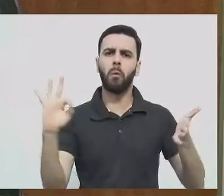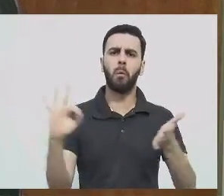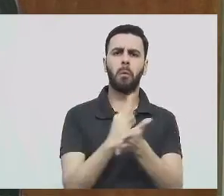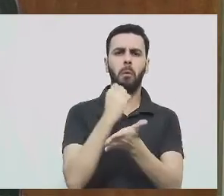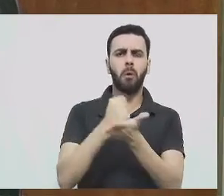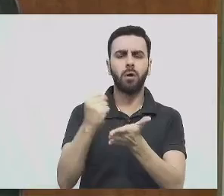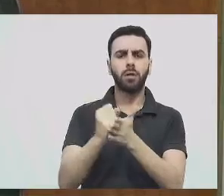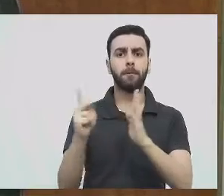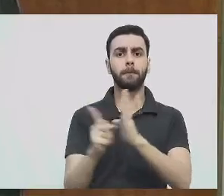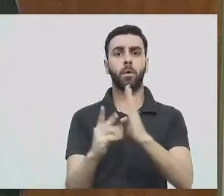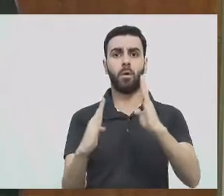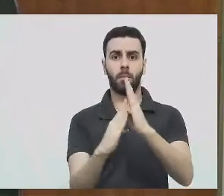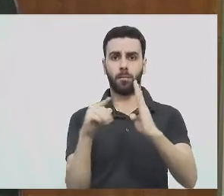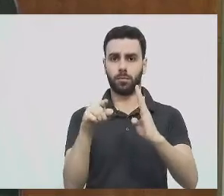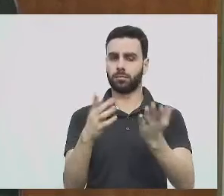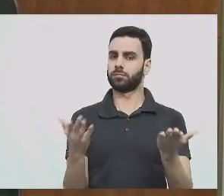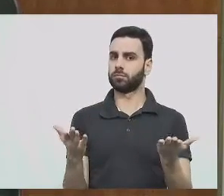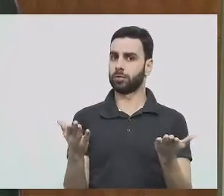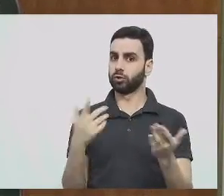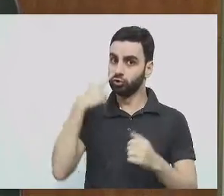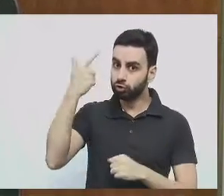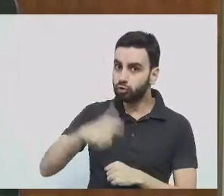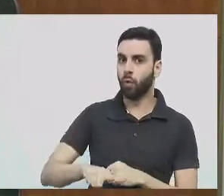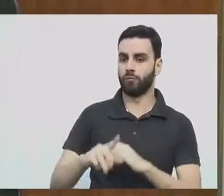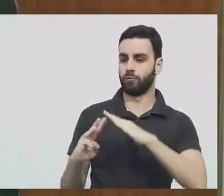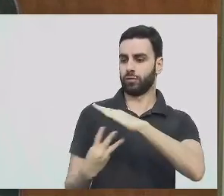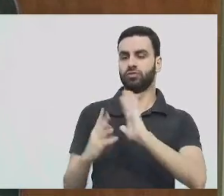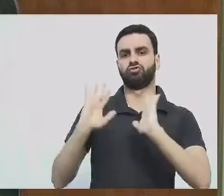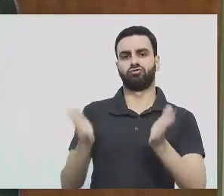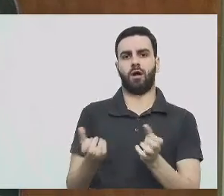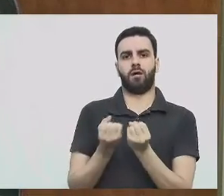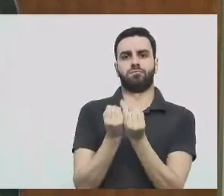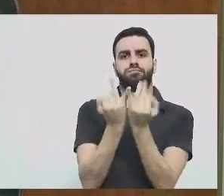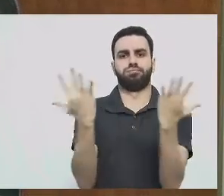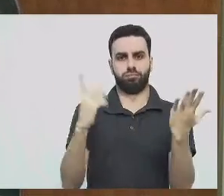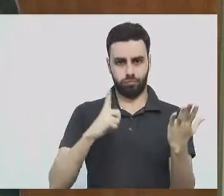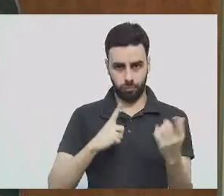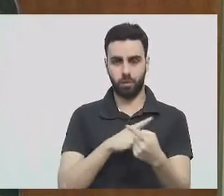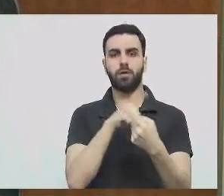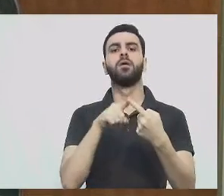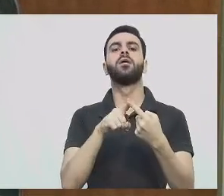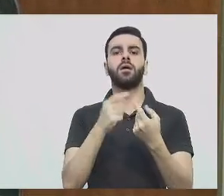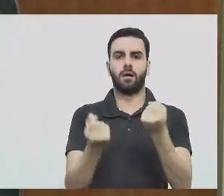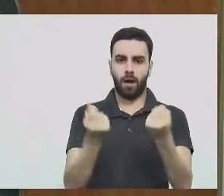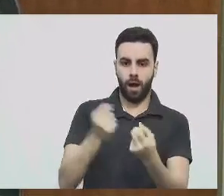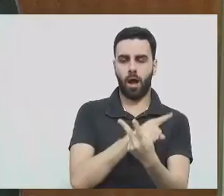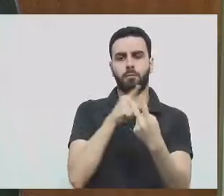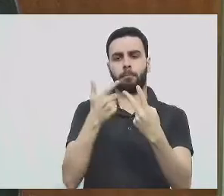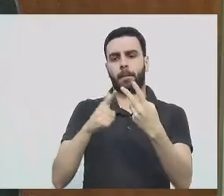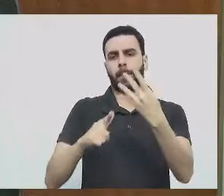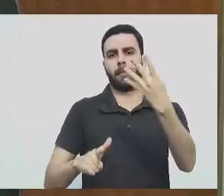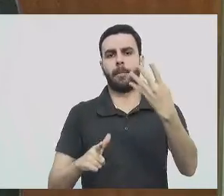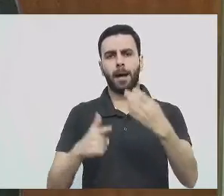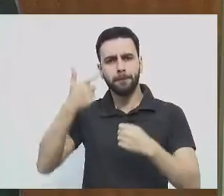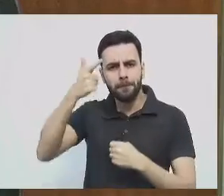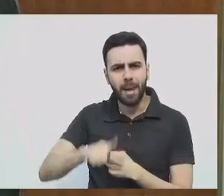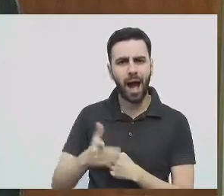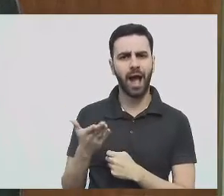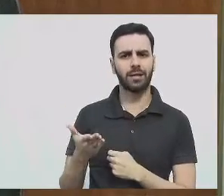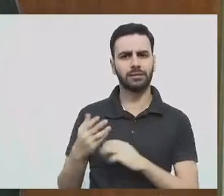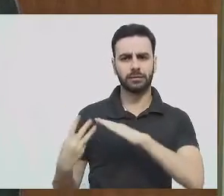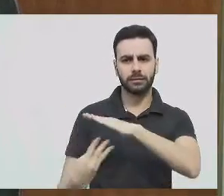SAAI, mais uma empresa terceirizada, porque terceirizou tudo. Terceirizou frota, está terceirizando tudo. Agora vai